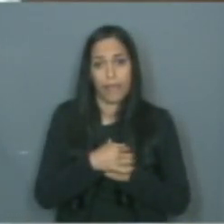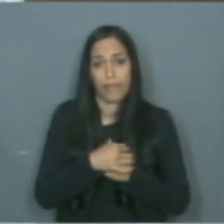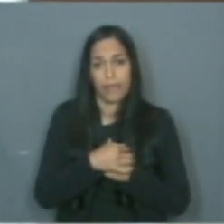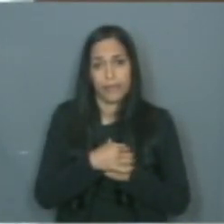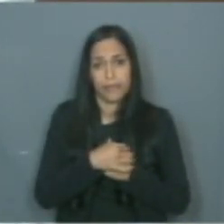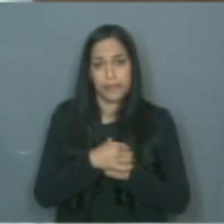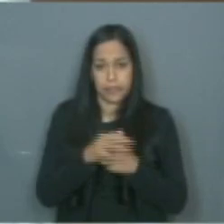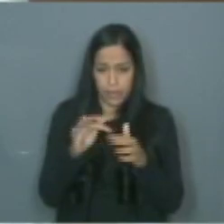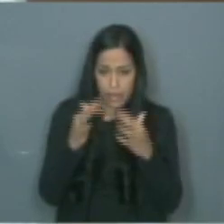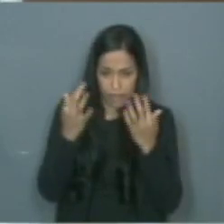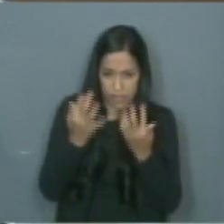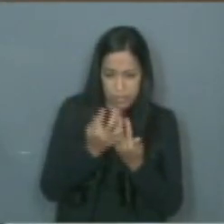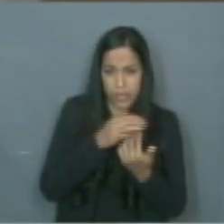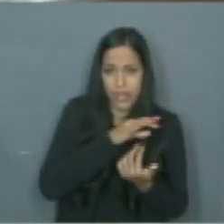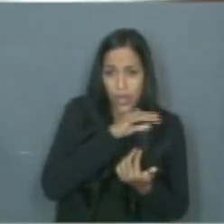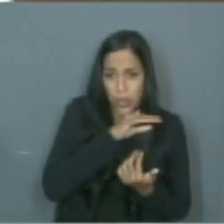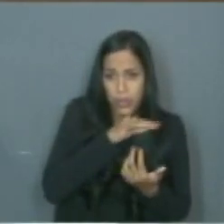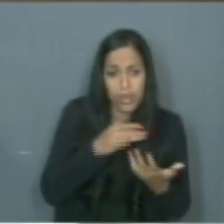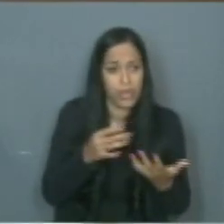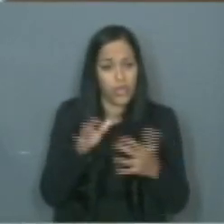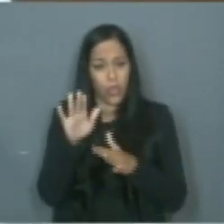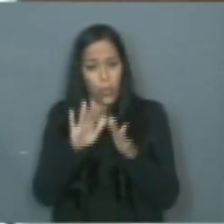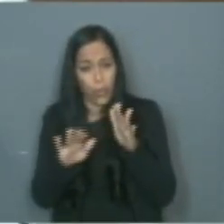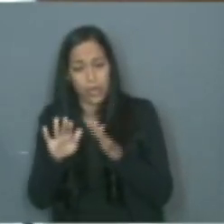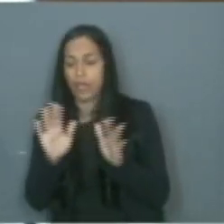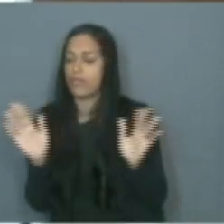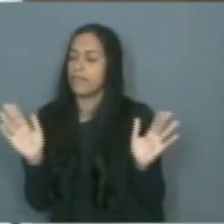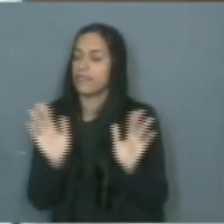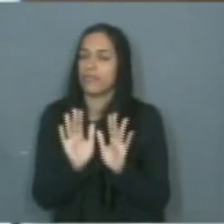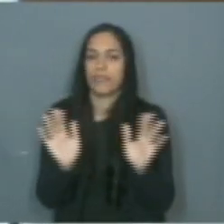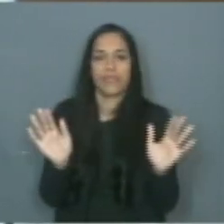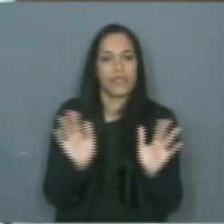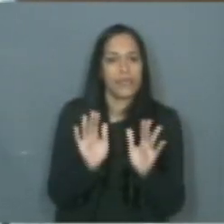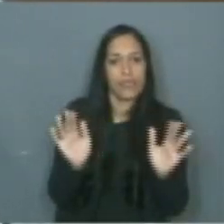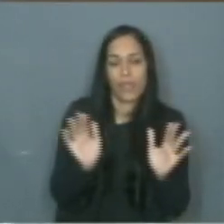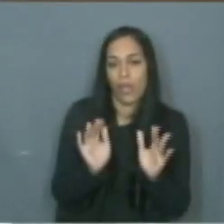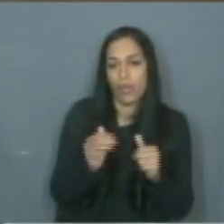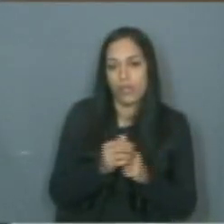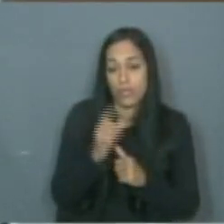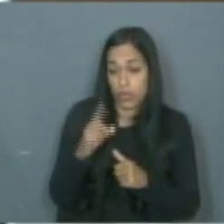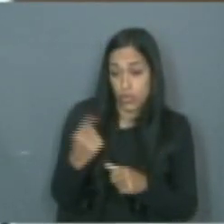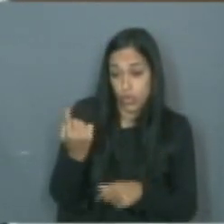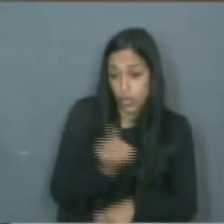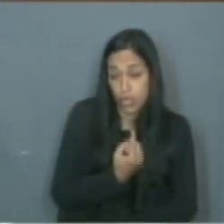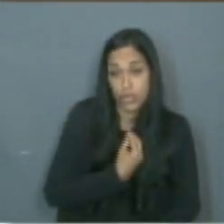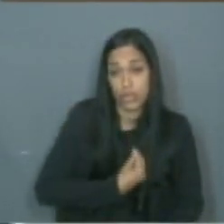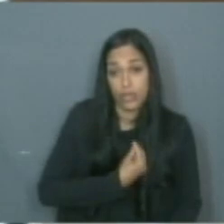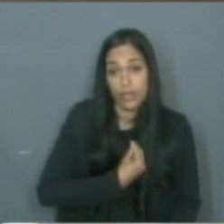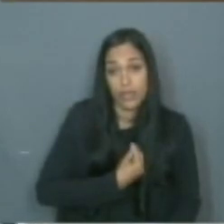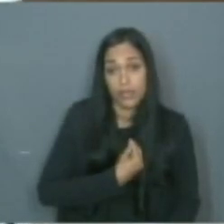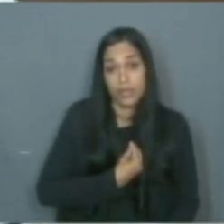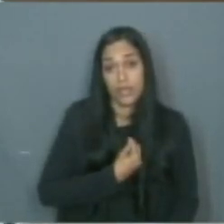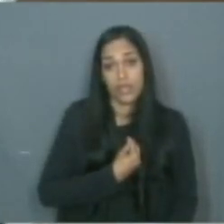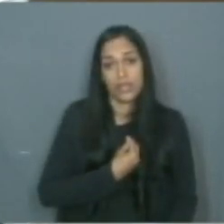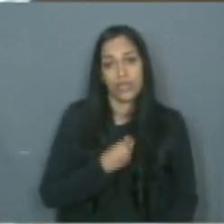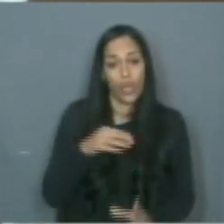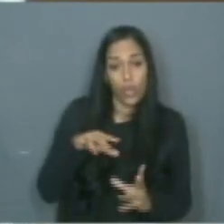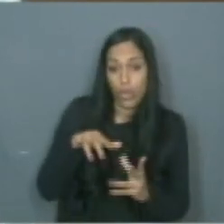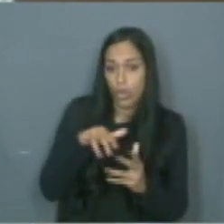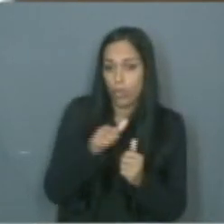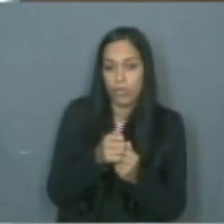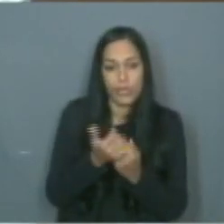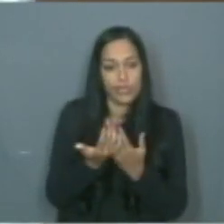E é porque a família é ruim? É porque o cuidador... Não, gente. É porque nós estamos vivendo num mundo